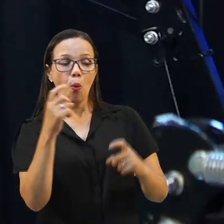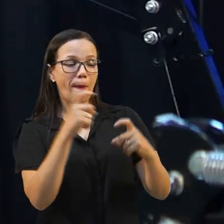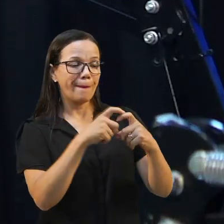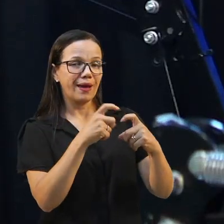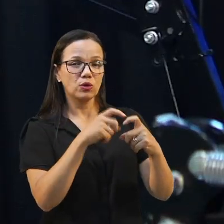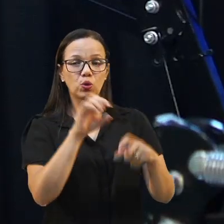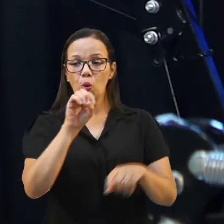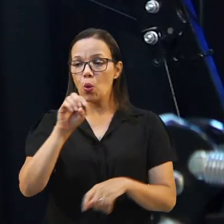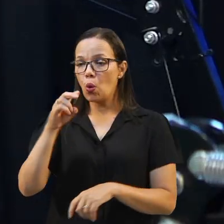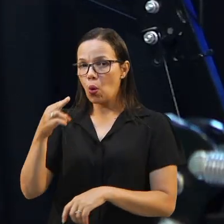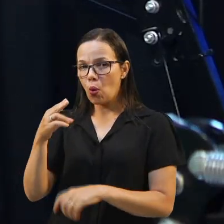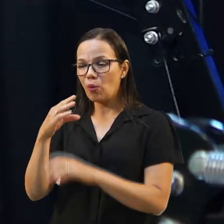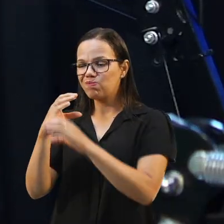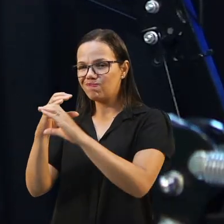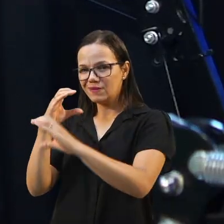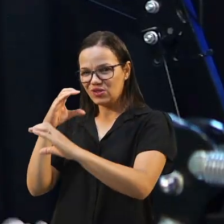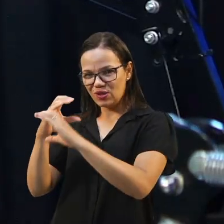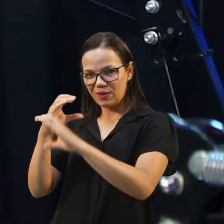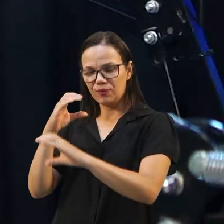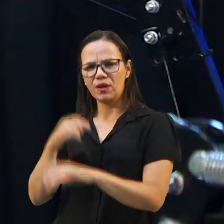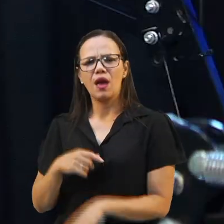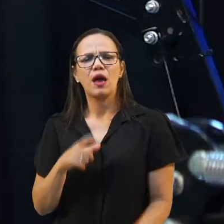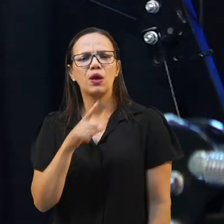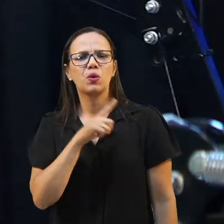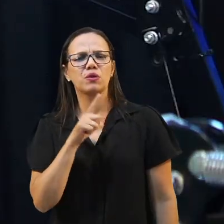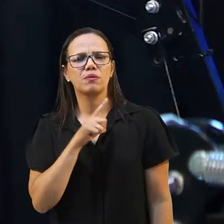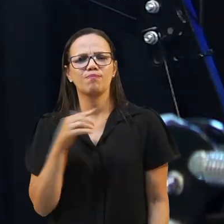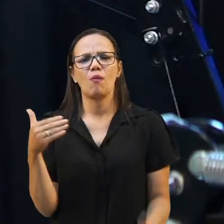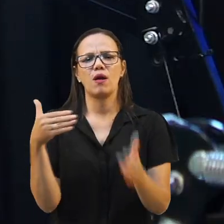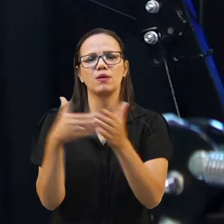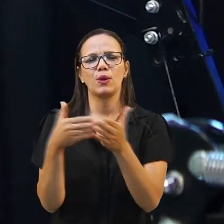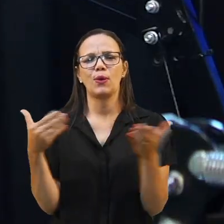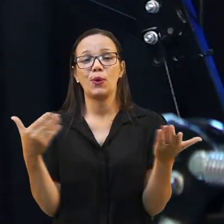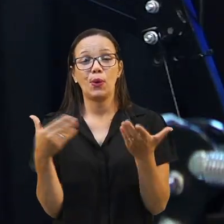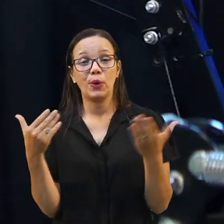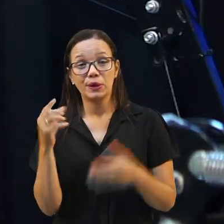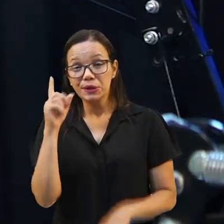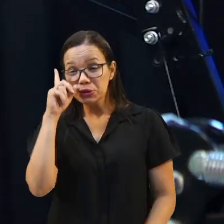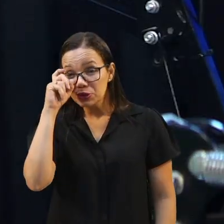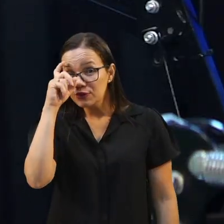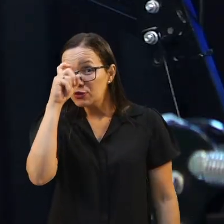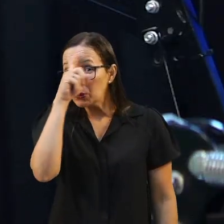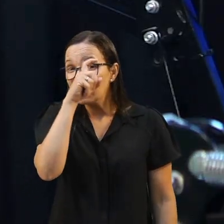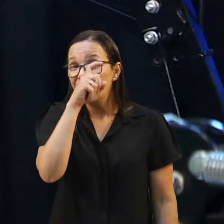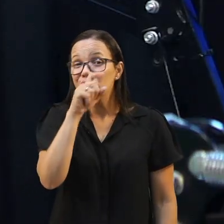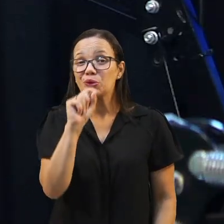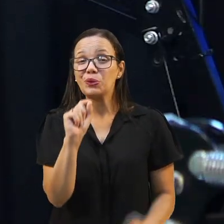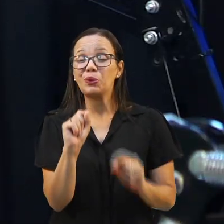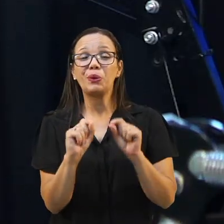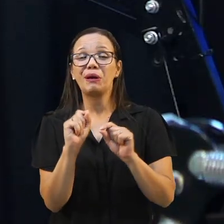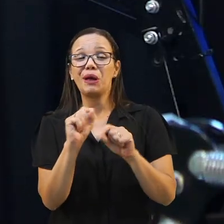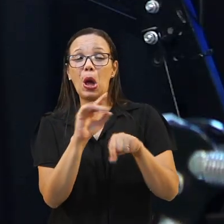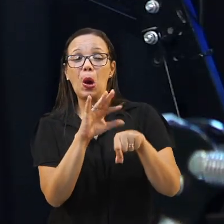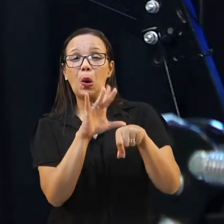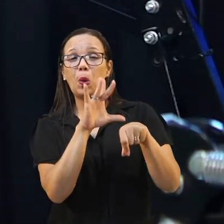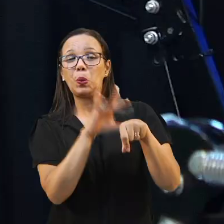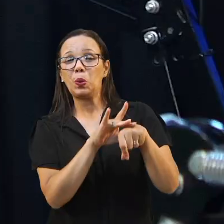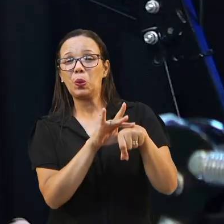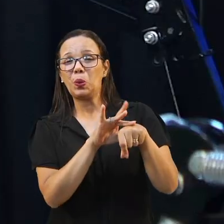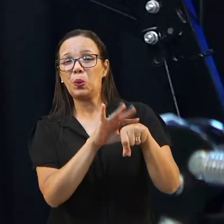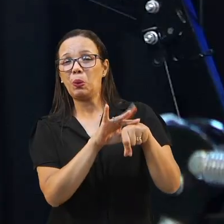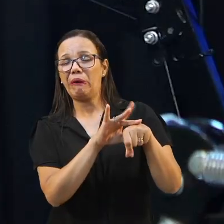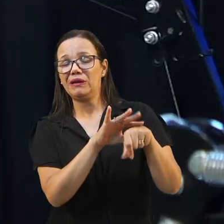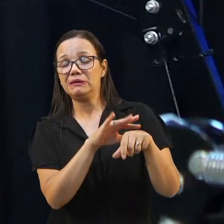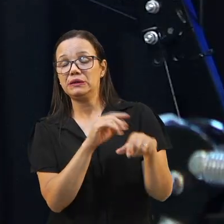engenheiro. E eu tinha, e tenho até hoje, dificuldade com doença,